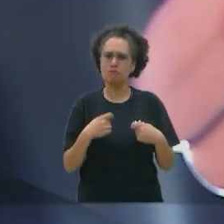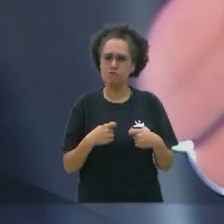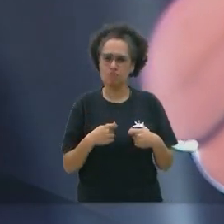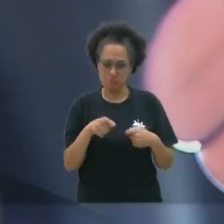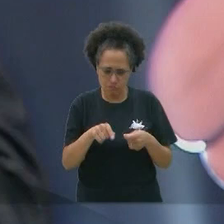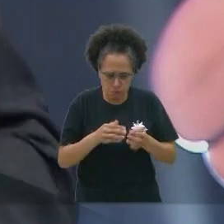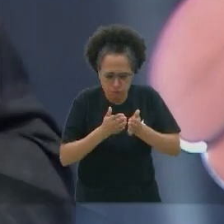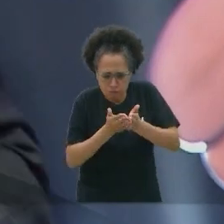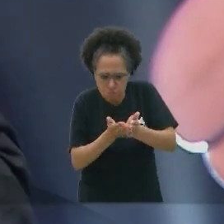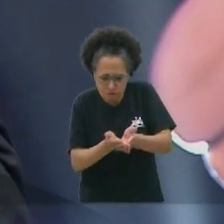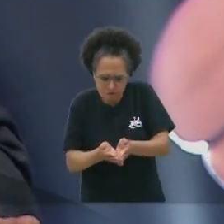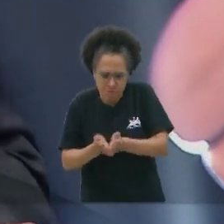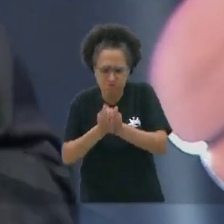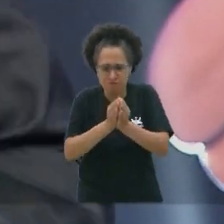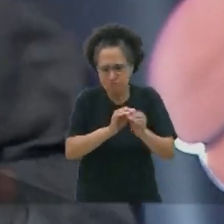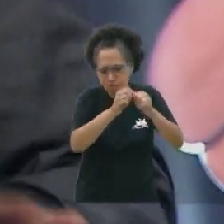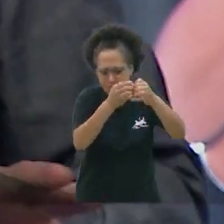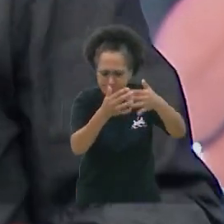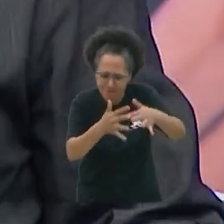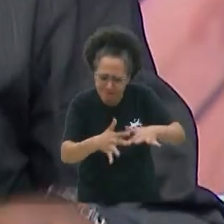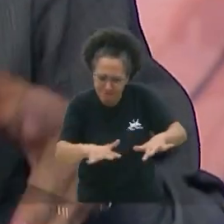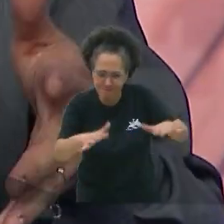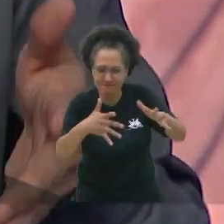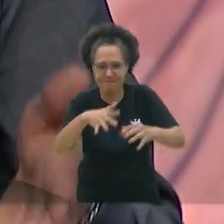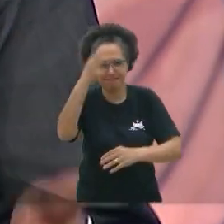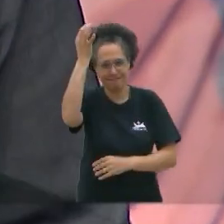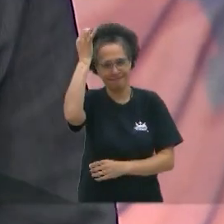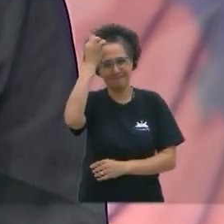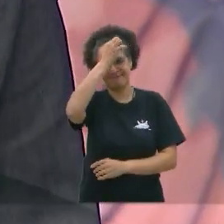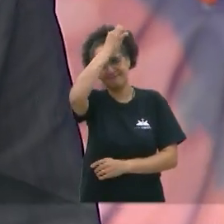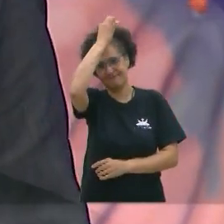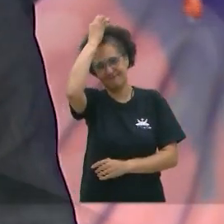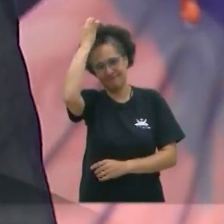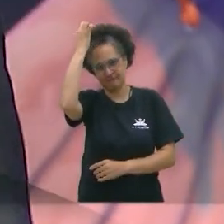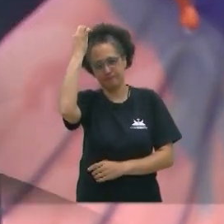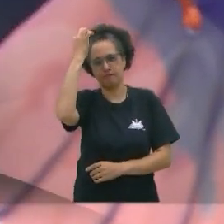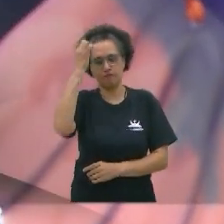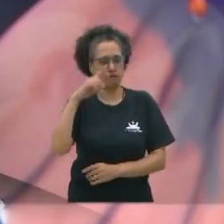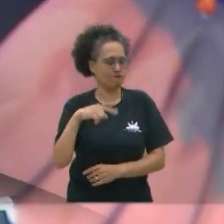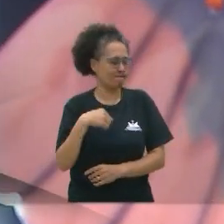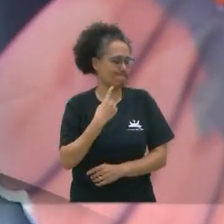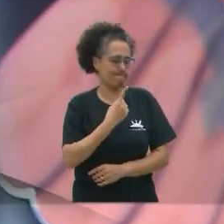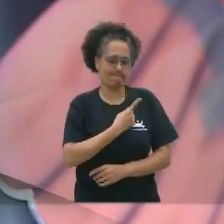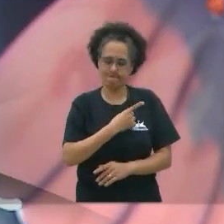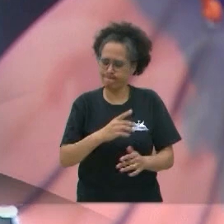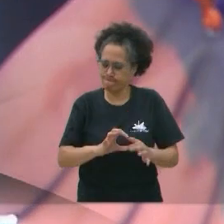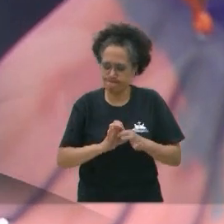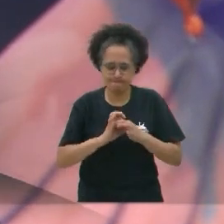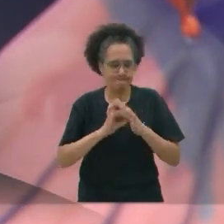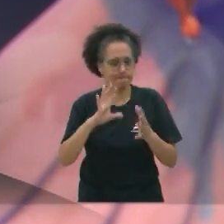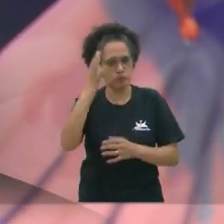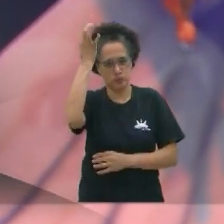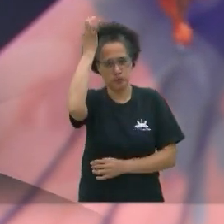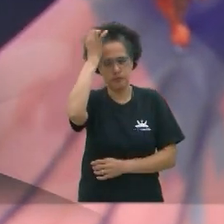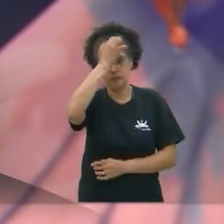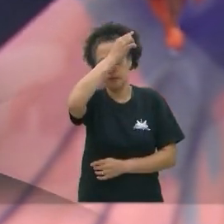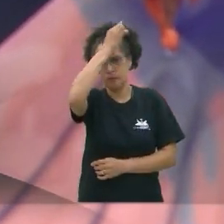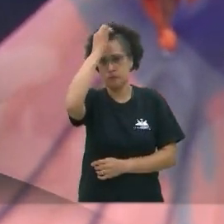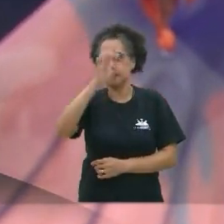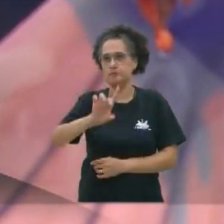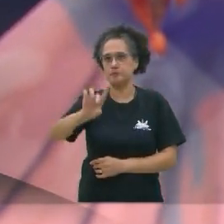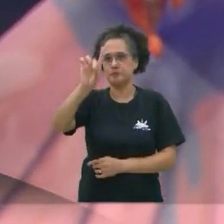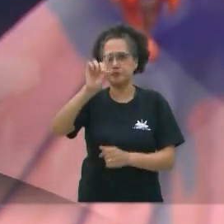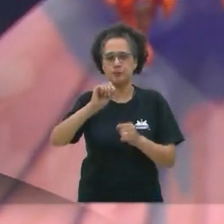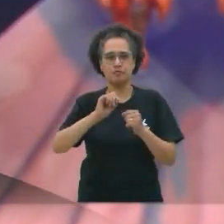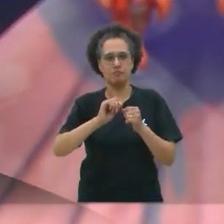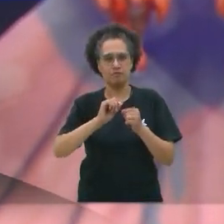Espírito, porque se a gente não deixar, se a gente realmente não mergulhar no Espírito Santo e deixar Deus fazer, olha, a nossa vida vai ser